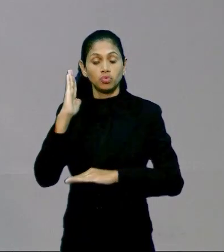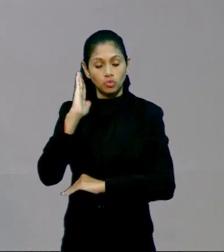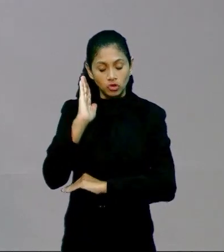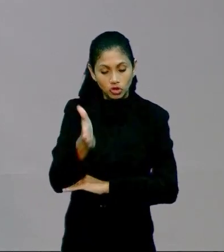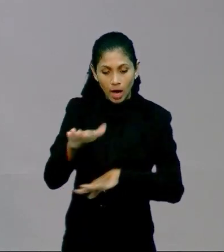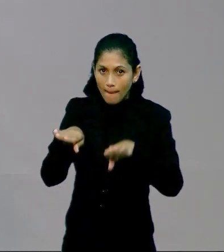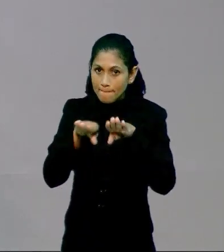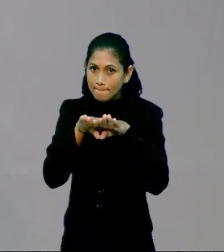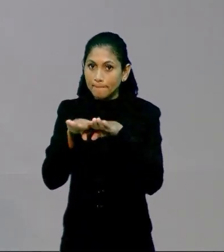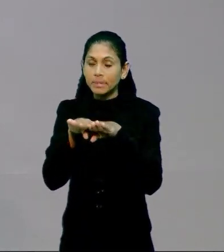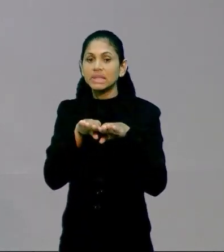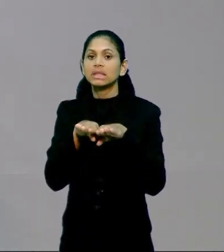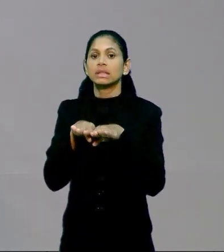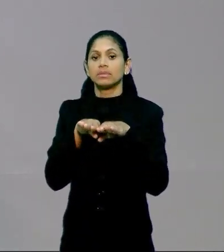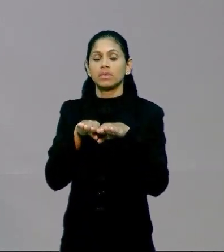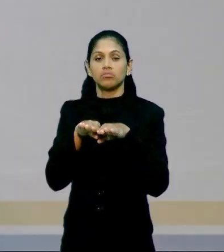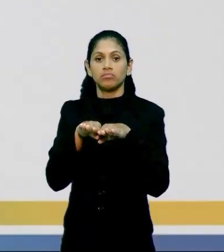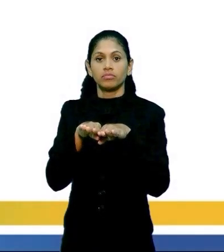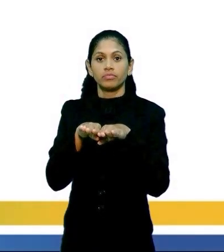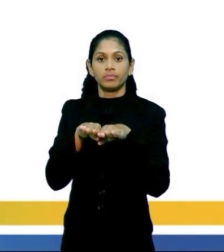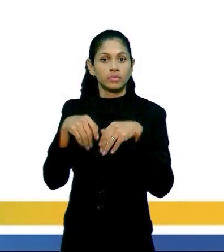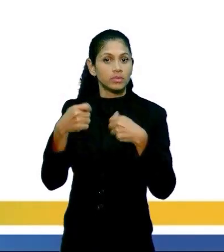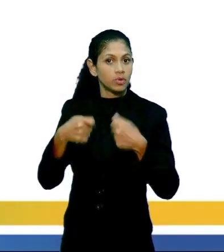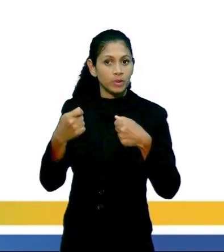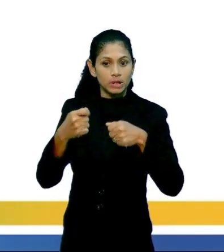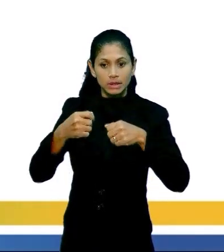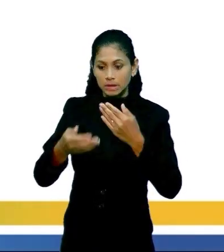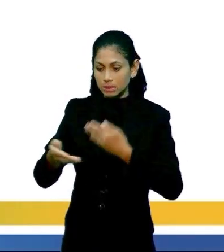compartilhar elétrons, mas ocorre.